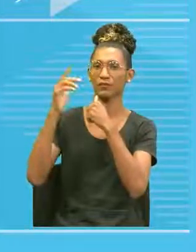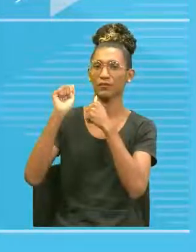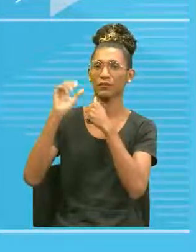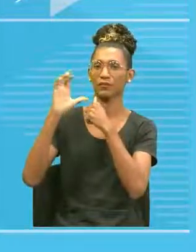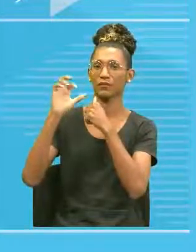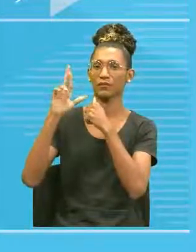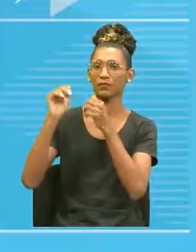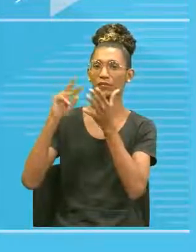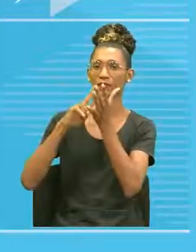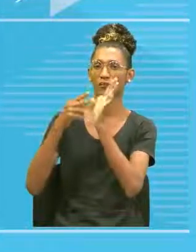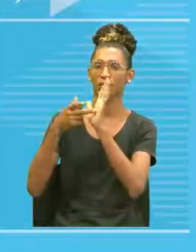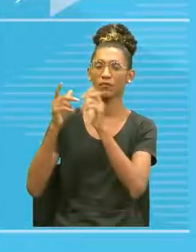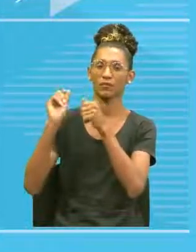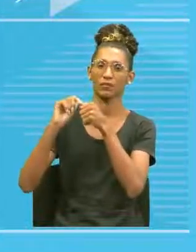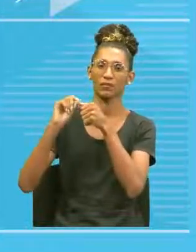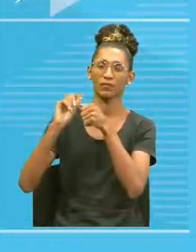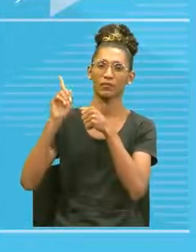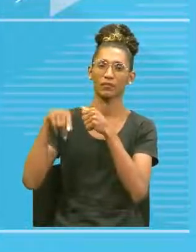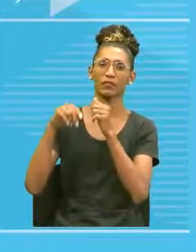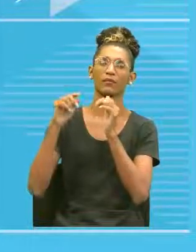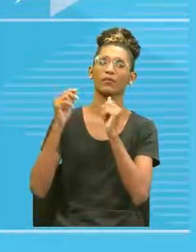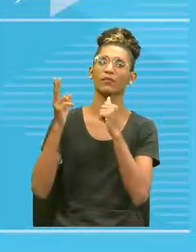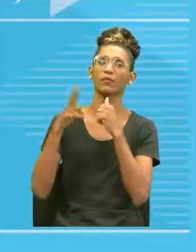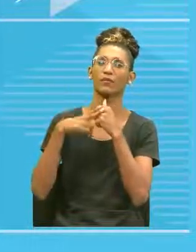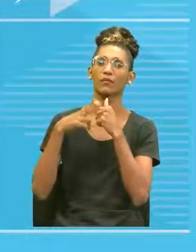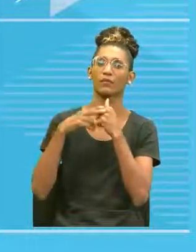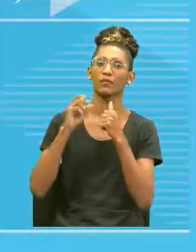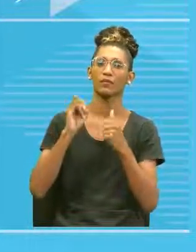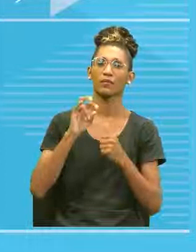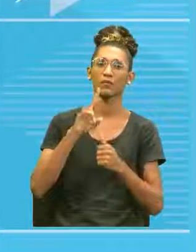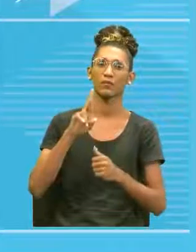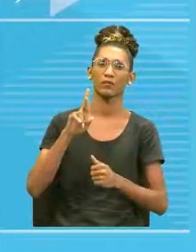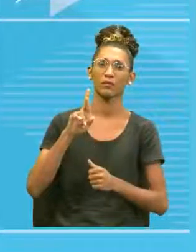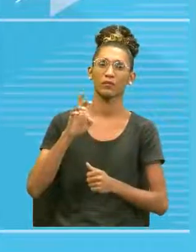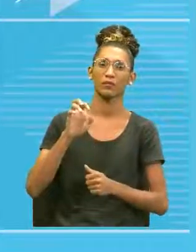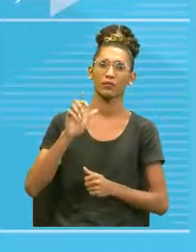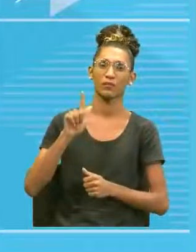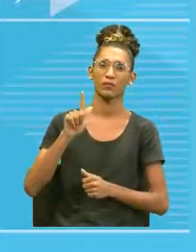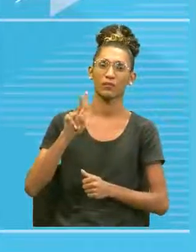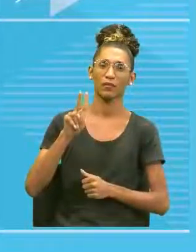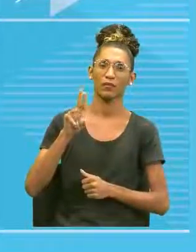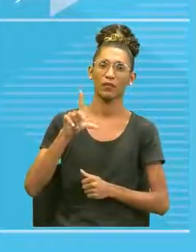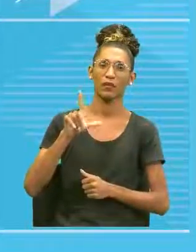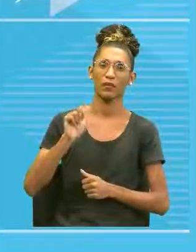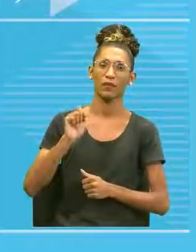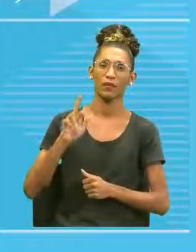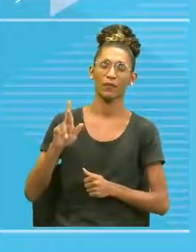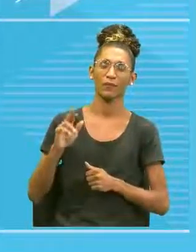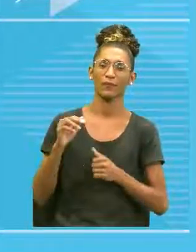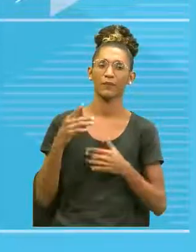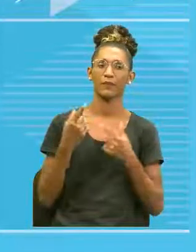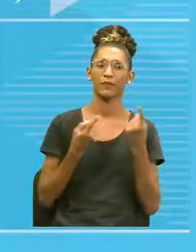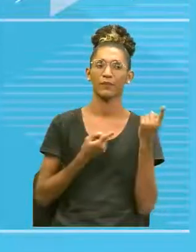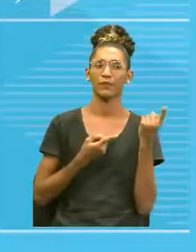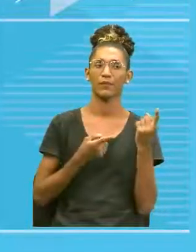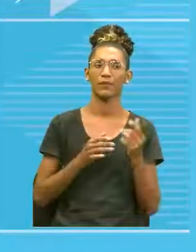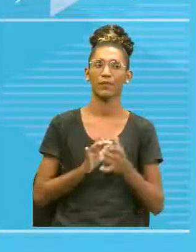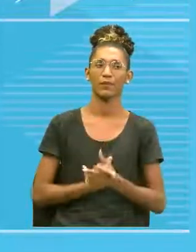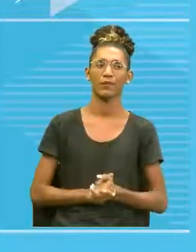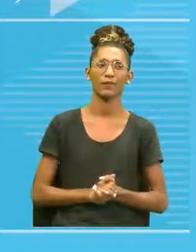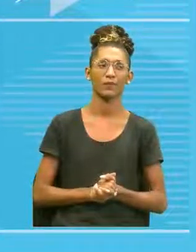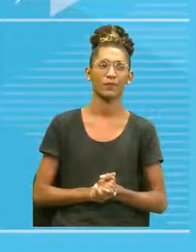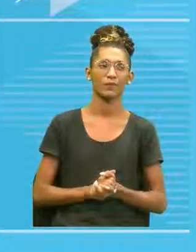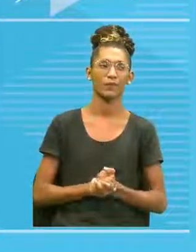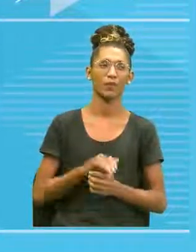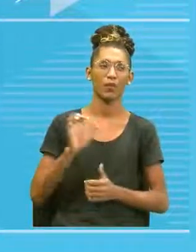é o verbo fazer porque ele é um verbo irregular o particípio dele né é e Teo então